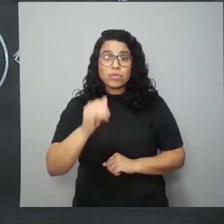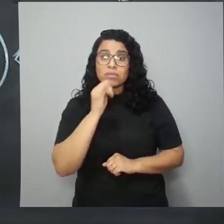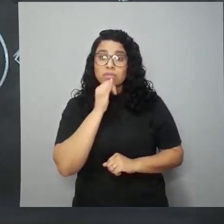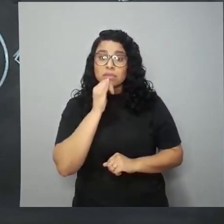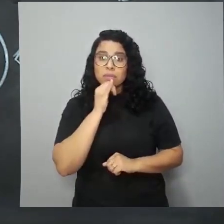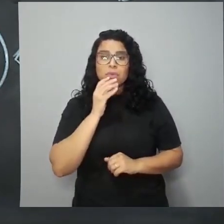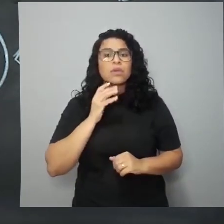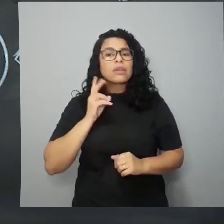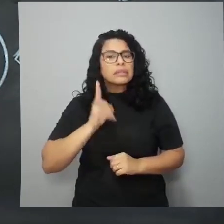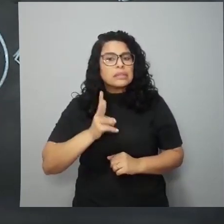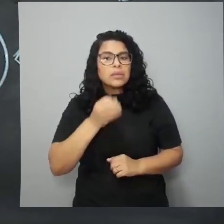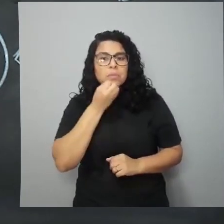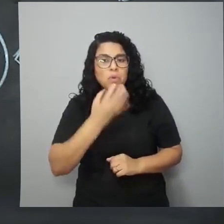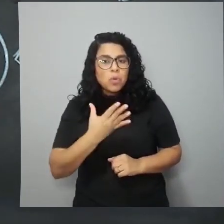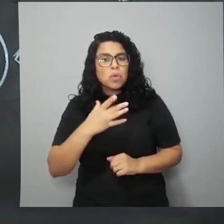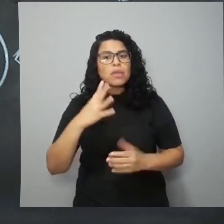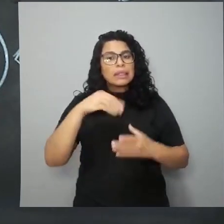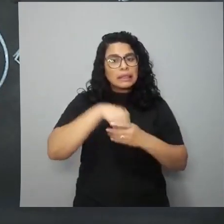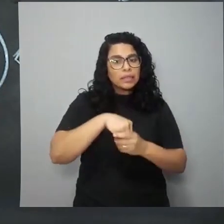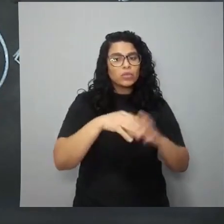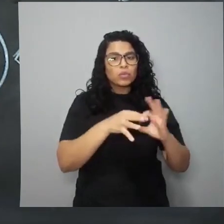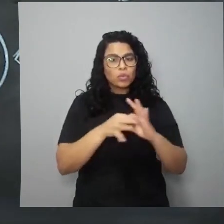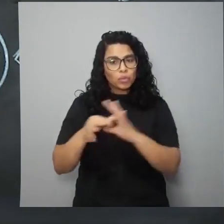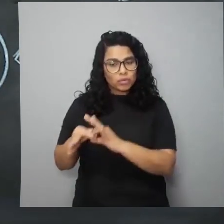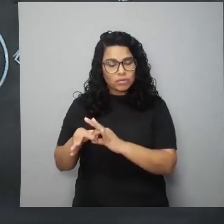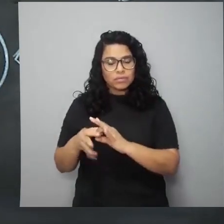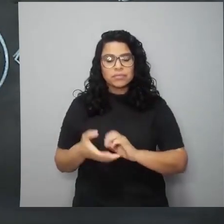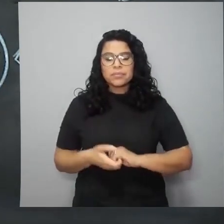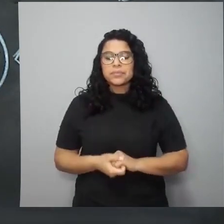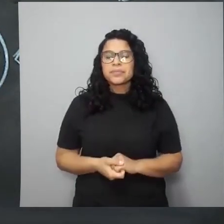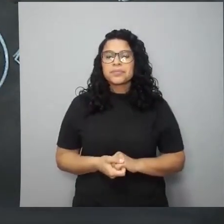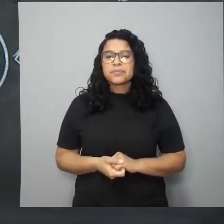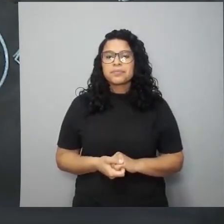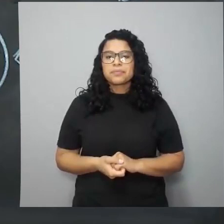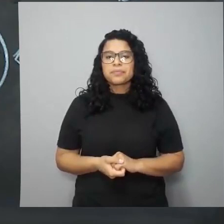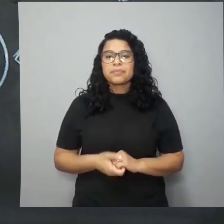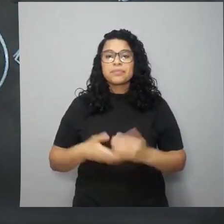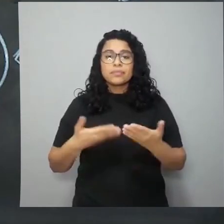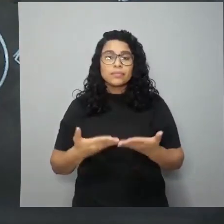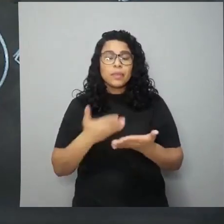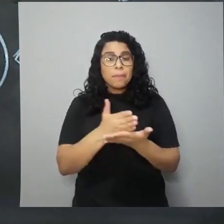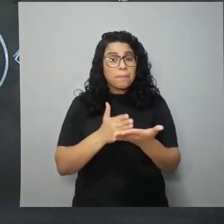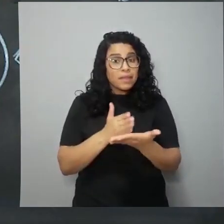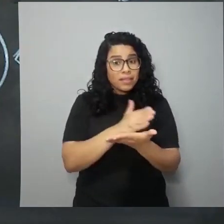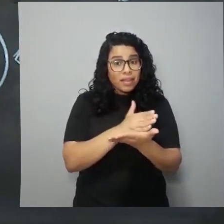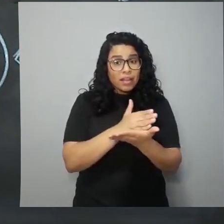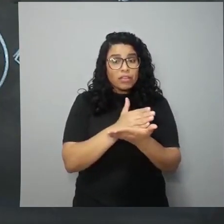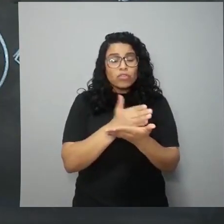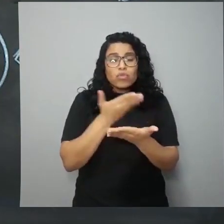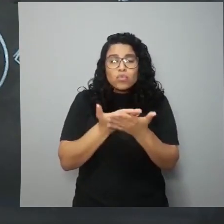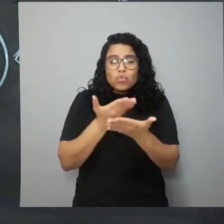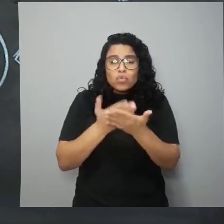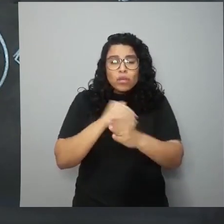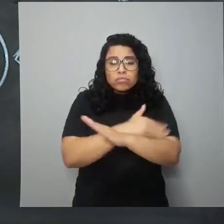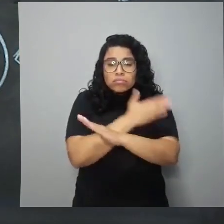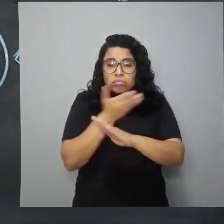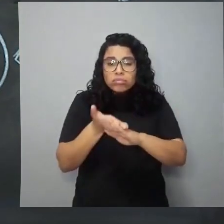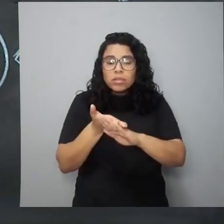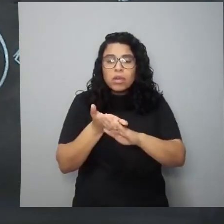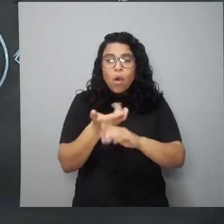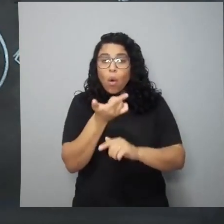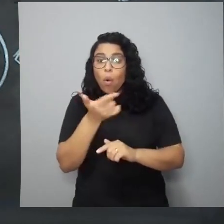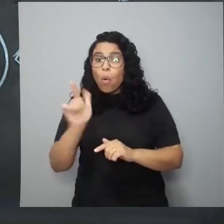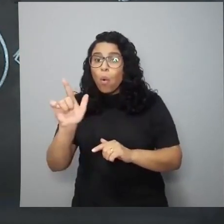sempre bom a gente dialogar com os conceitos dentro de um contexto. Então, metade quer cursar disciplinas em tempo integral, a